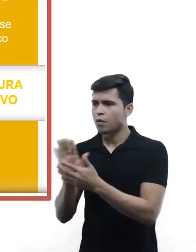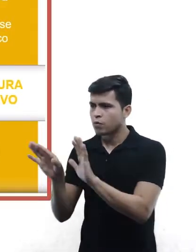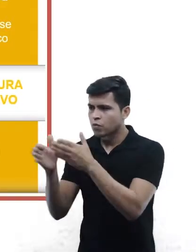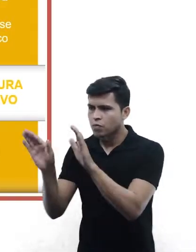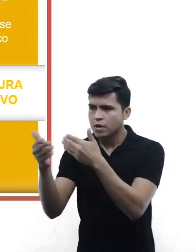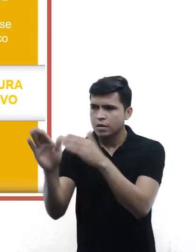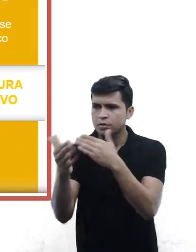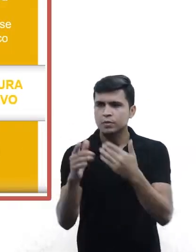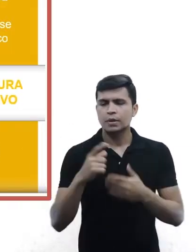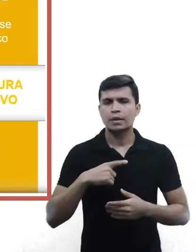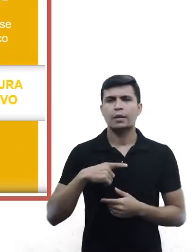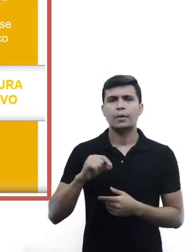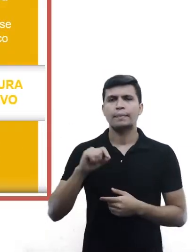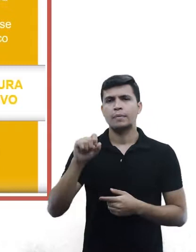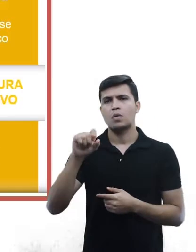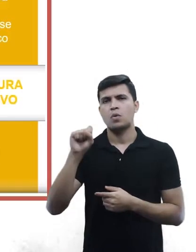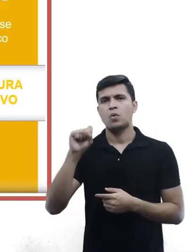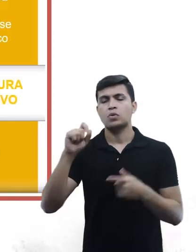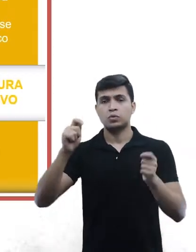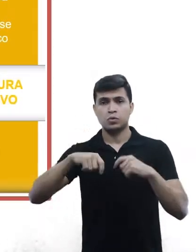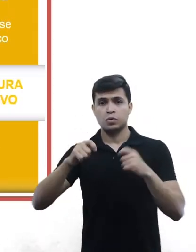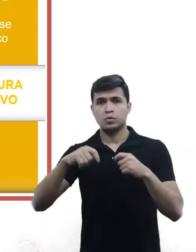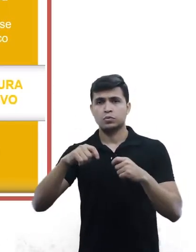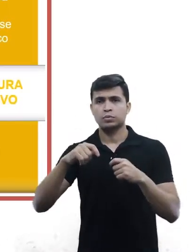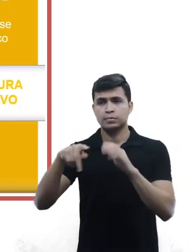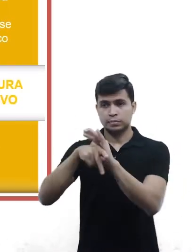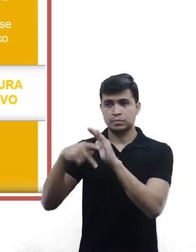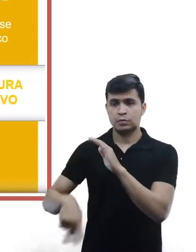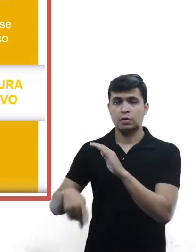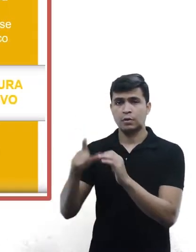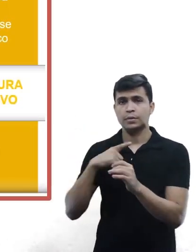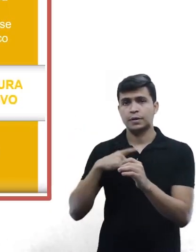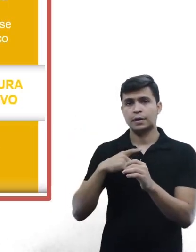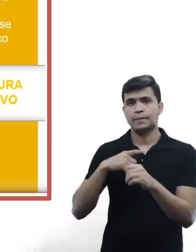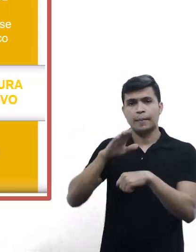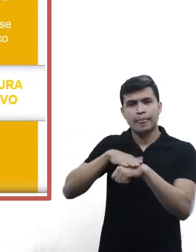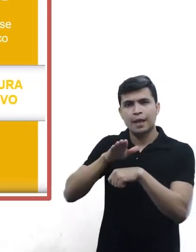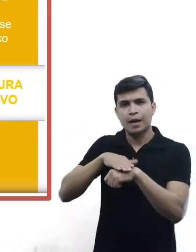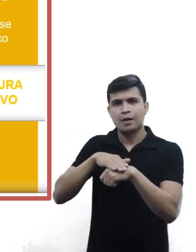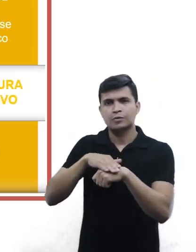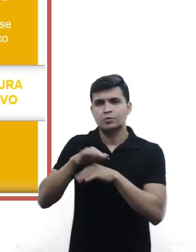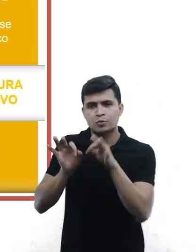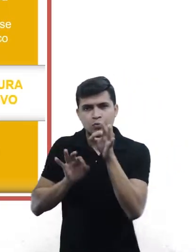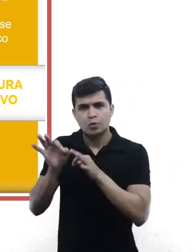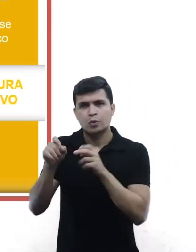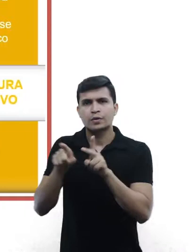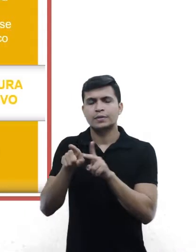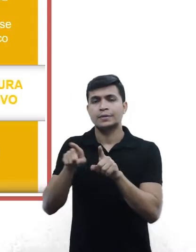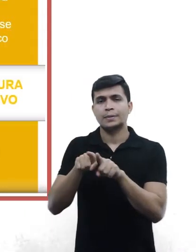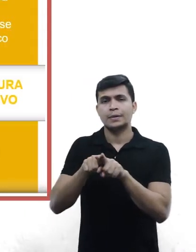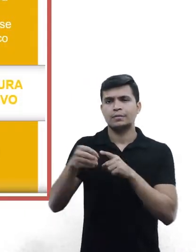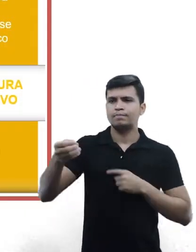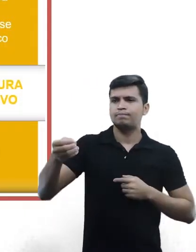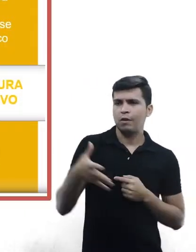suas turmas as 8 competências pertencentes às macrocompetências denominadas autogestão e abertura